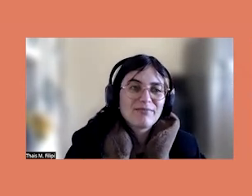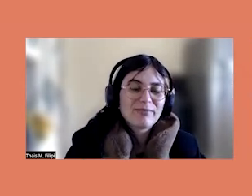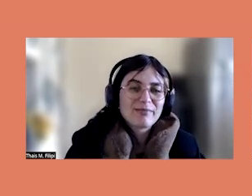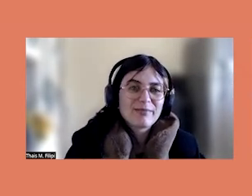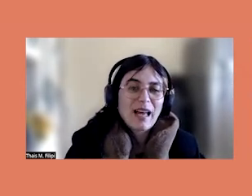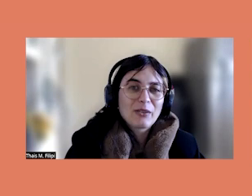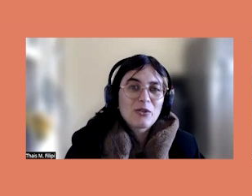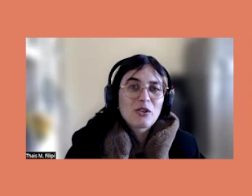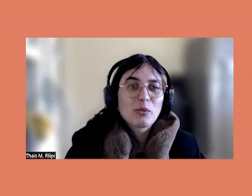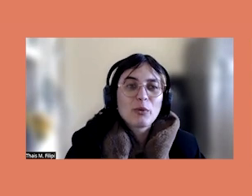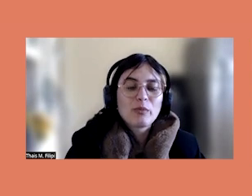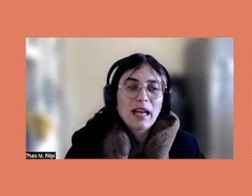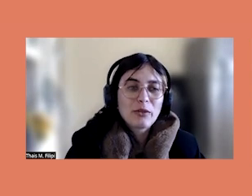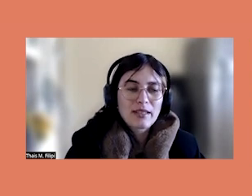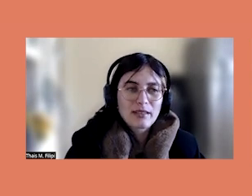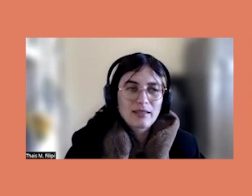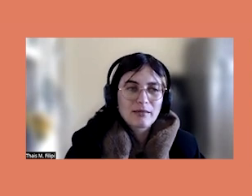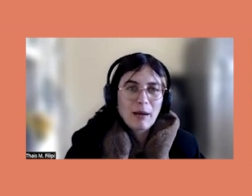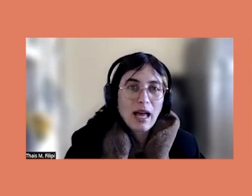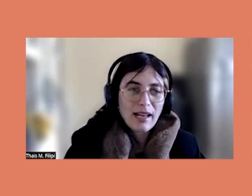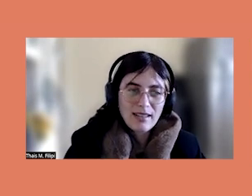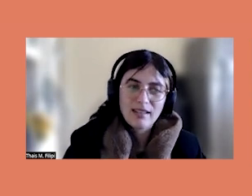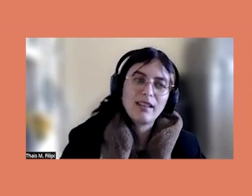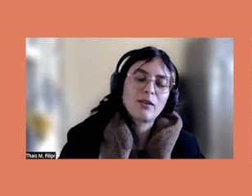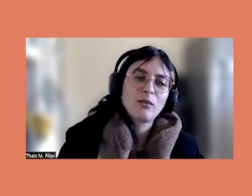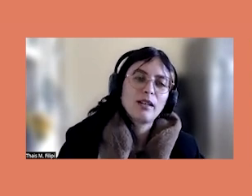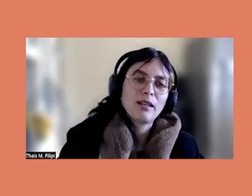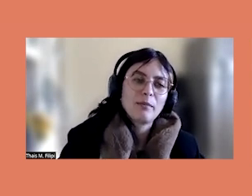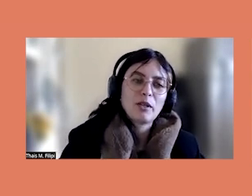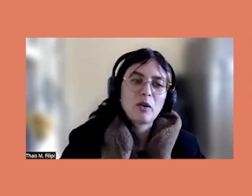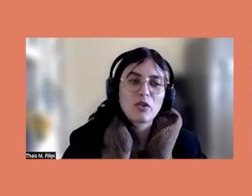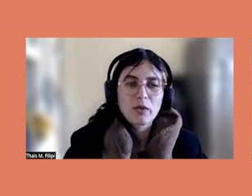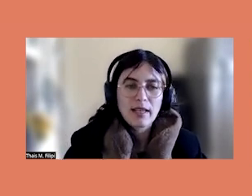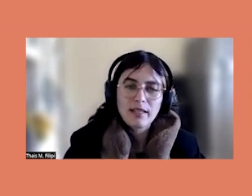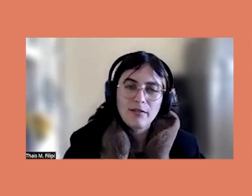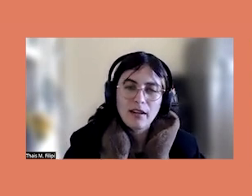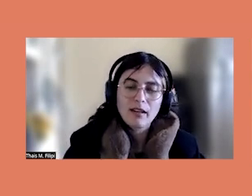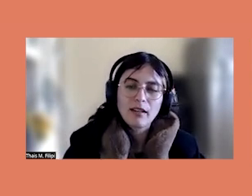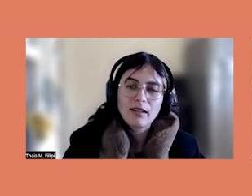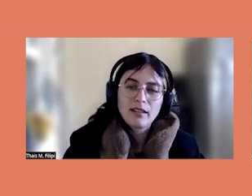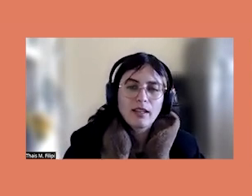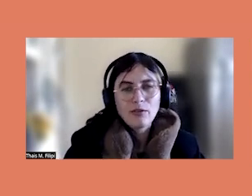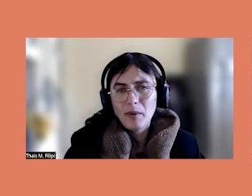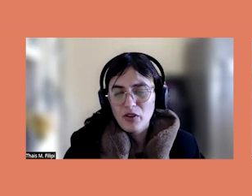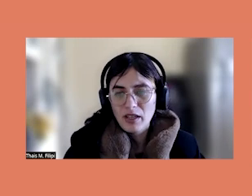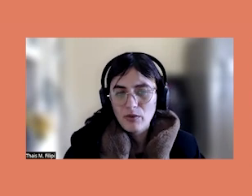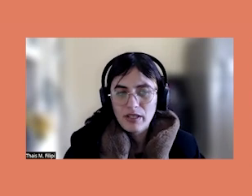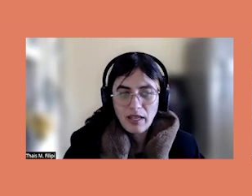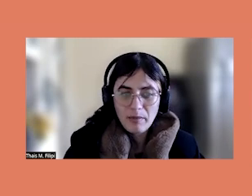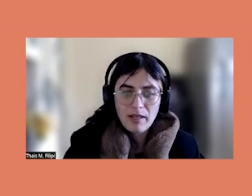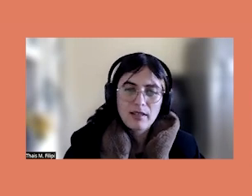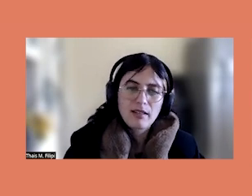usar dados de tipo, dados tabulares, né? Então, principalmente o CSV, que é um formato de